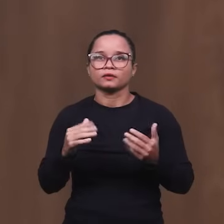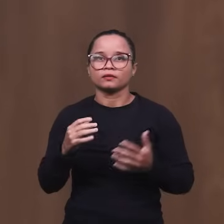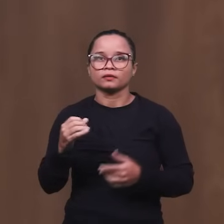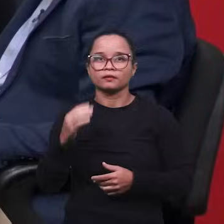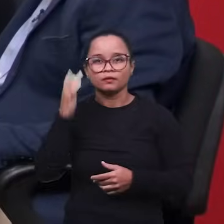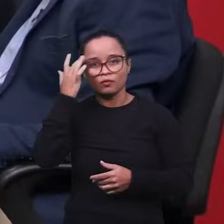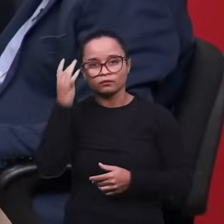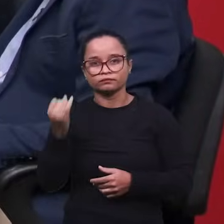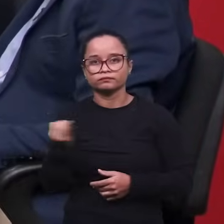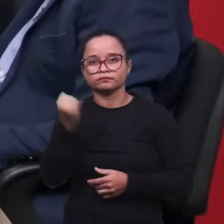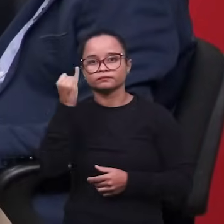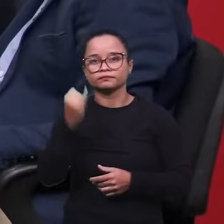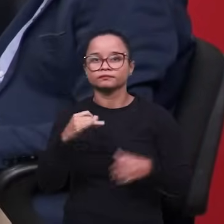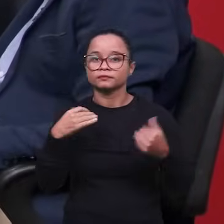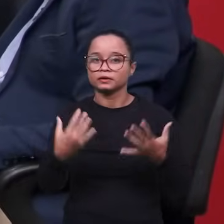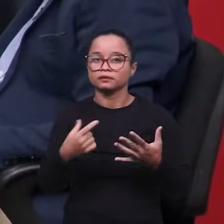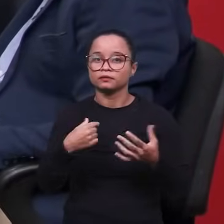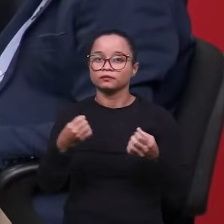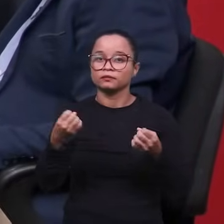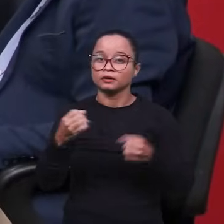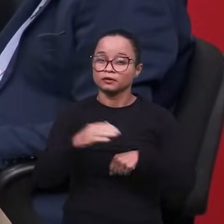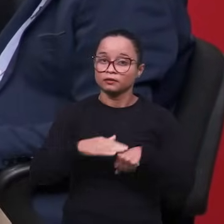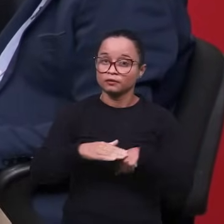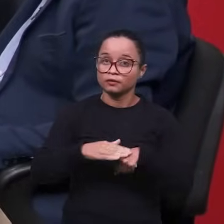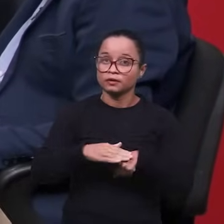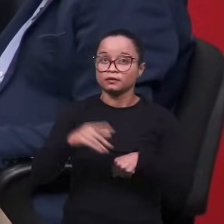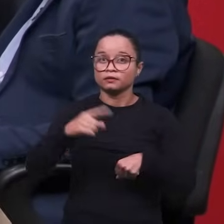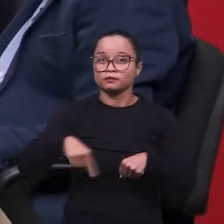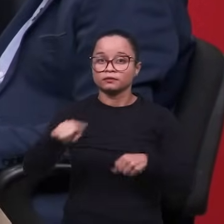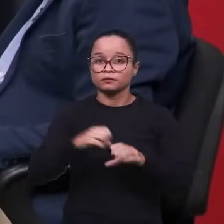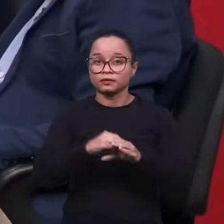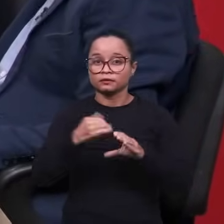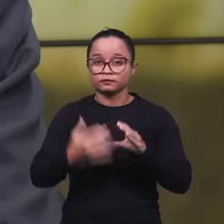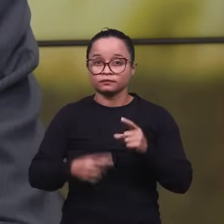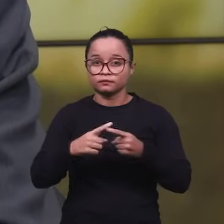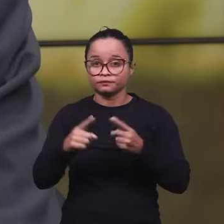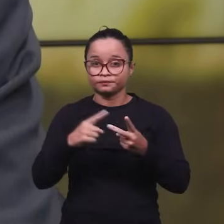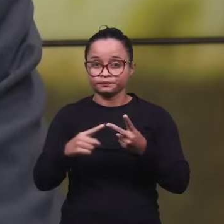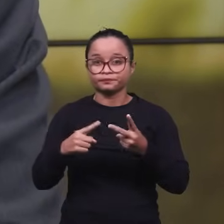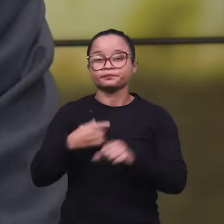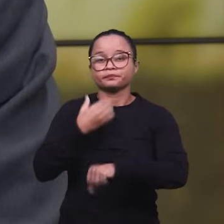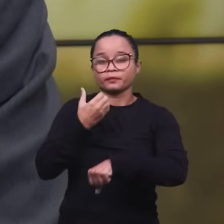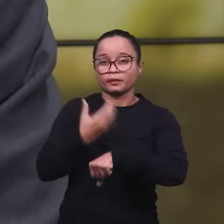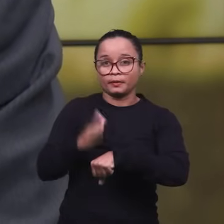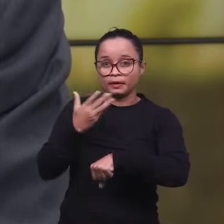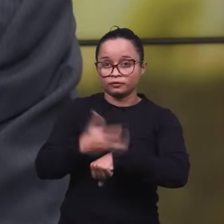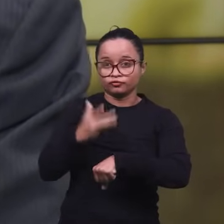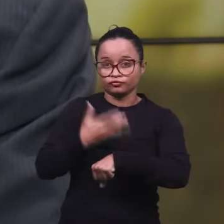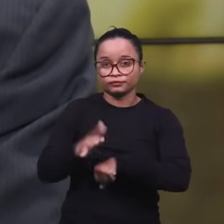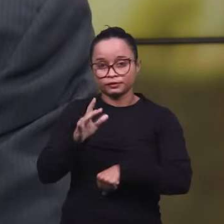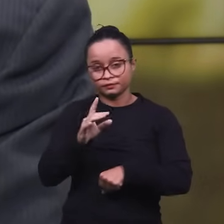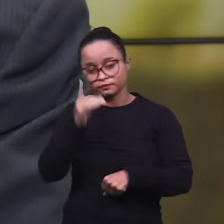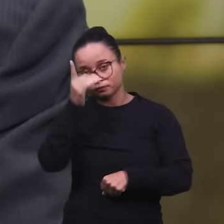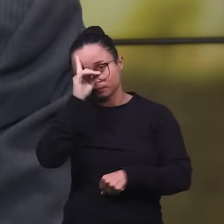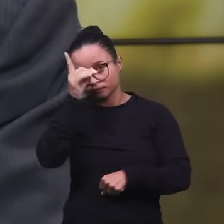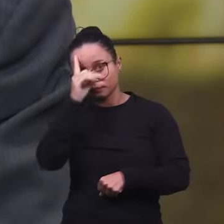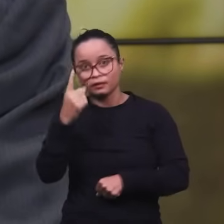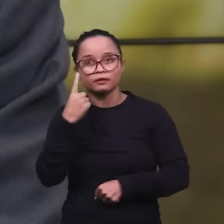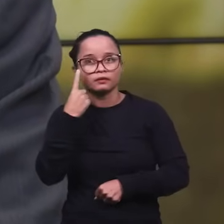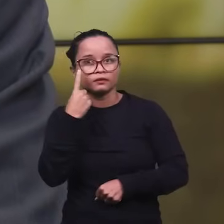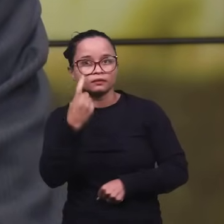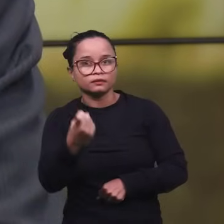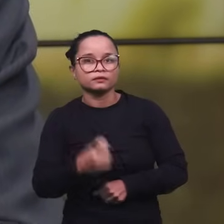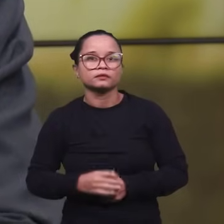acho que é importante. Eu queria trazer essa conversa nossa para dois aspectos. Um prático do dia a dia, porque isso é muito interessante,